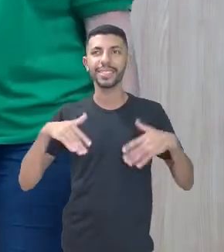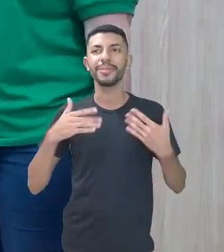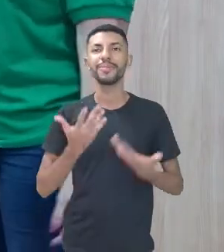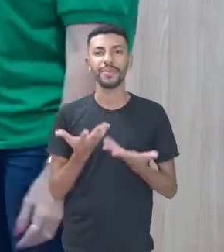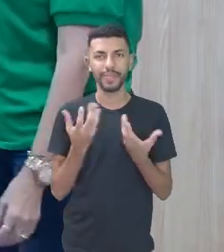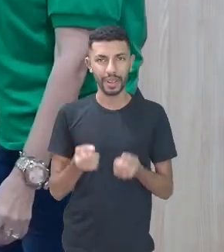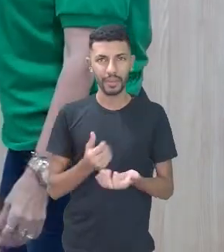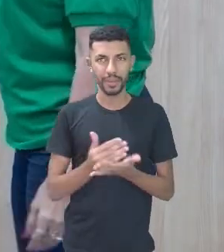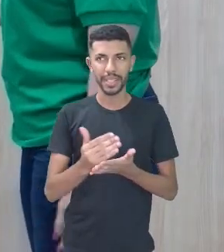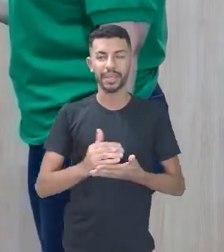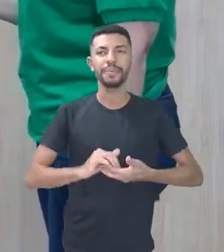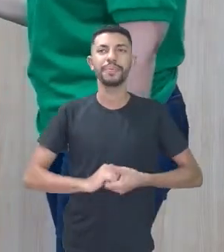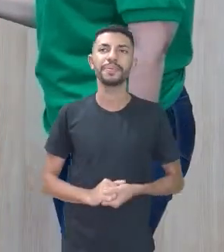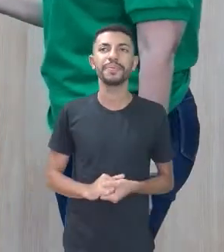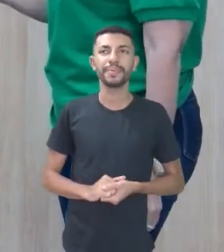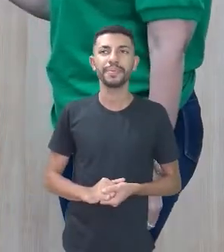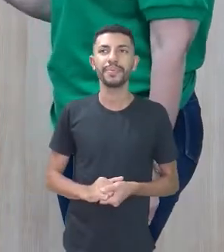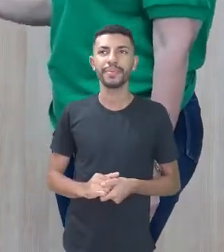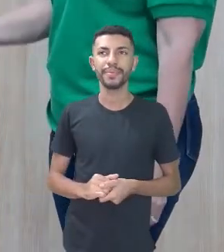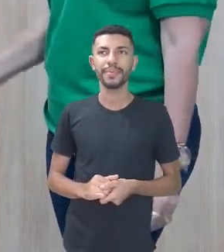queridos?